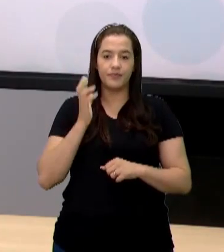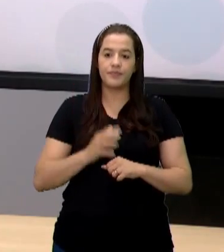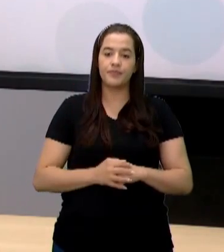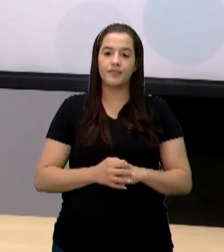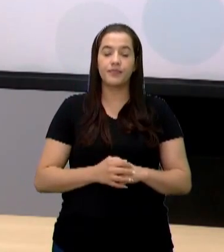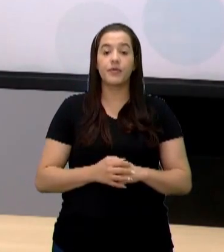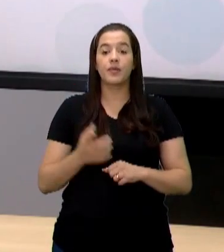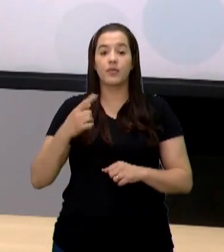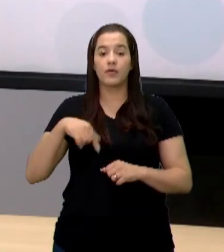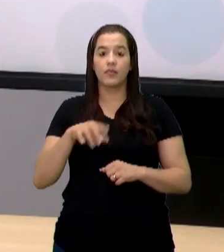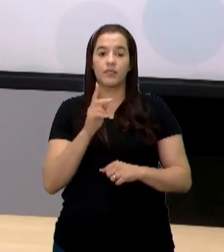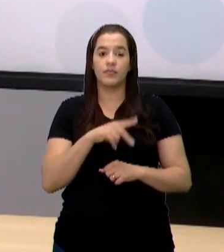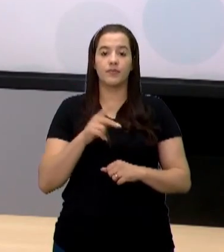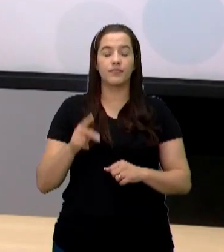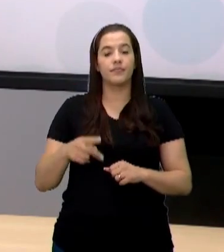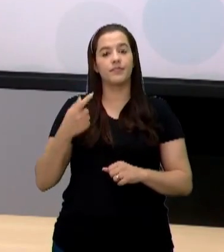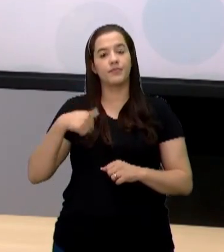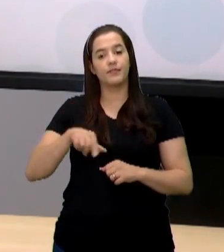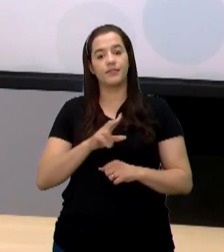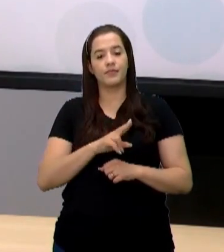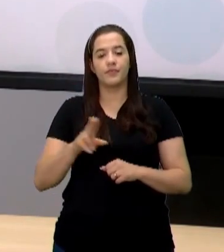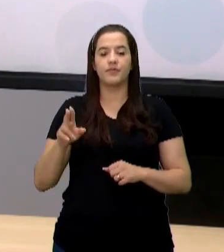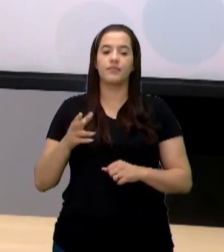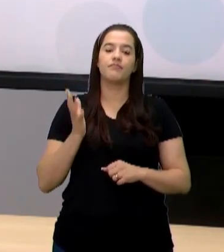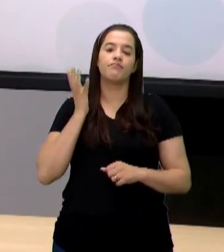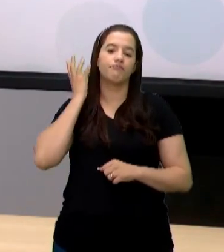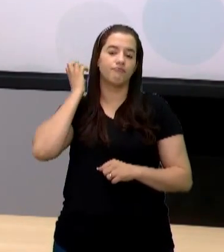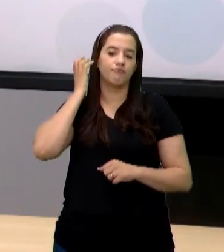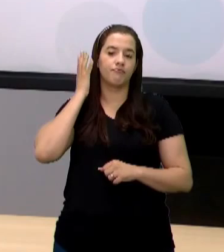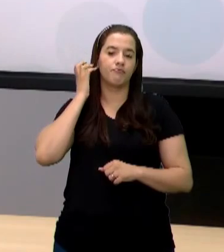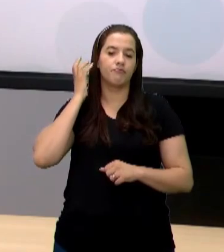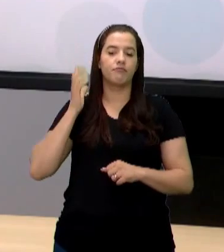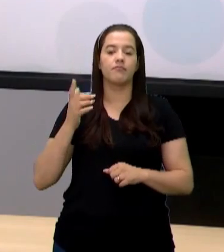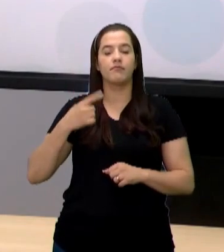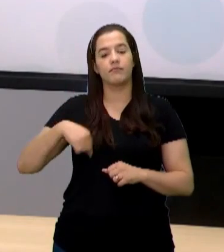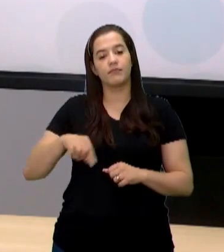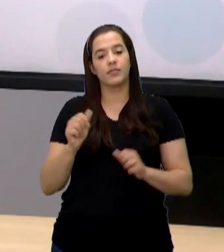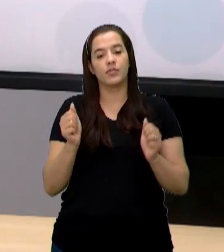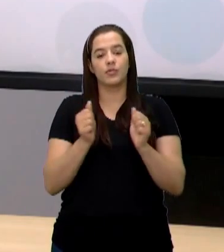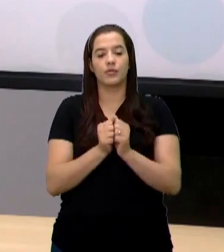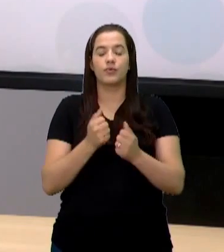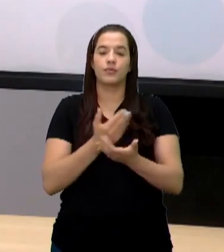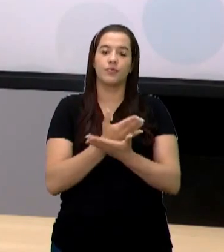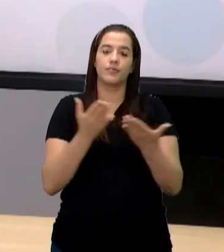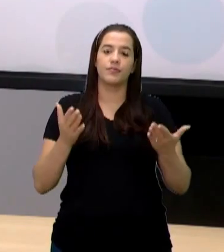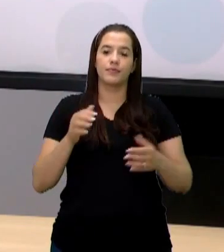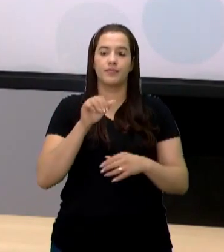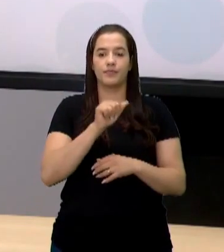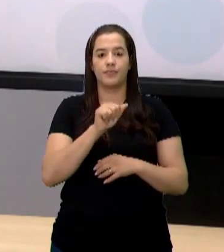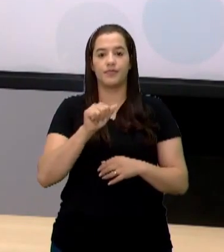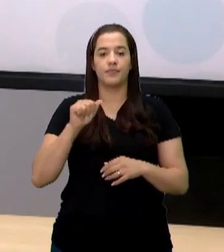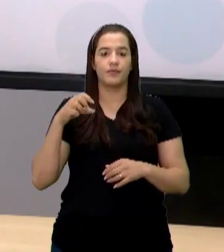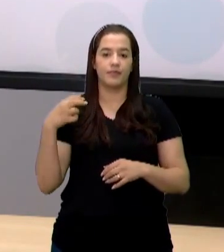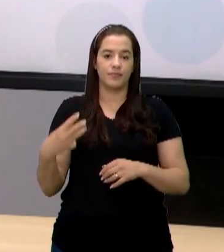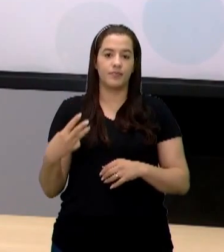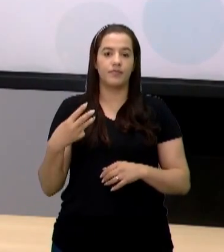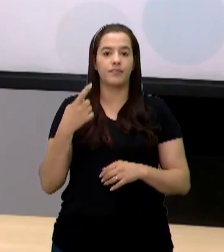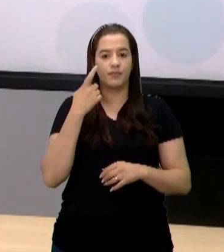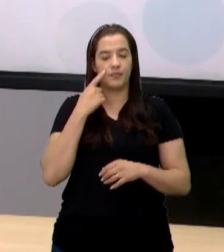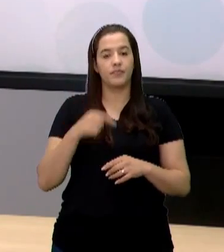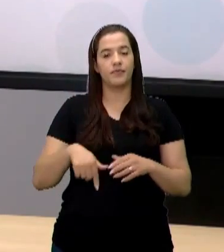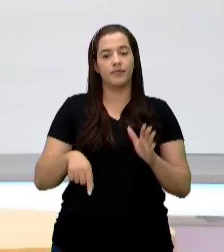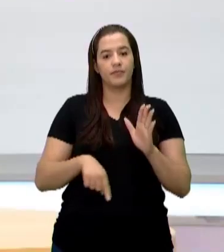a professora Andréia disse, sou a professora Elaine e nós vamos fazer junto aí com vocês a correção da AP3. Vamos lá,